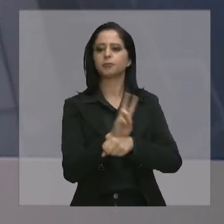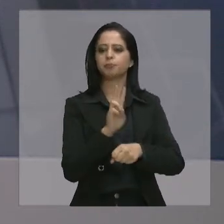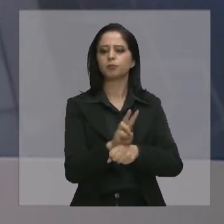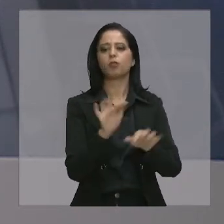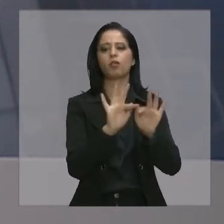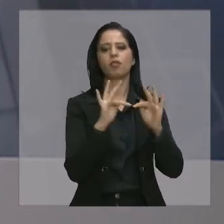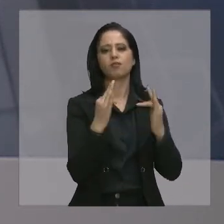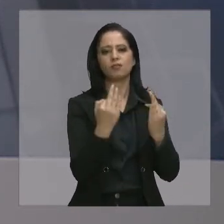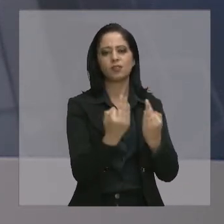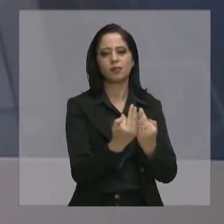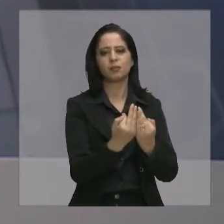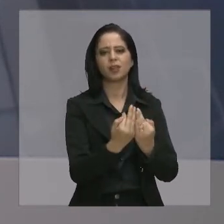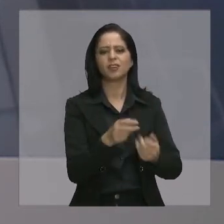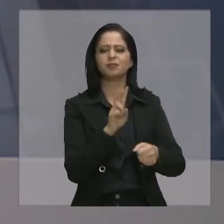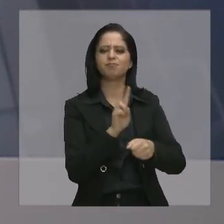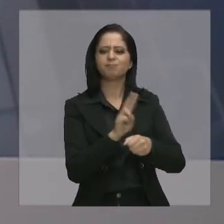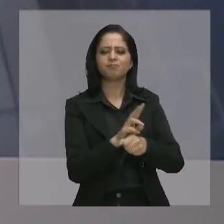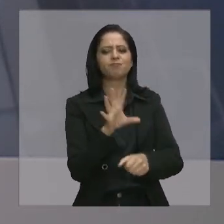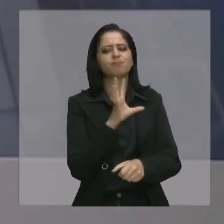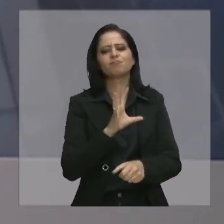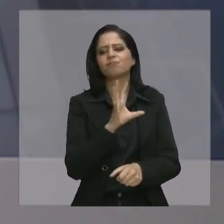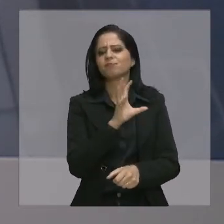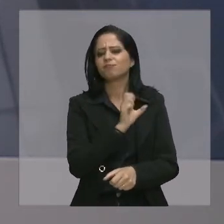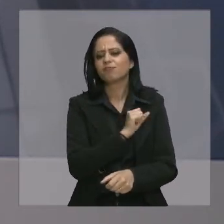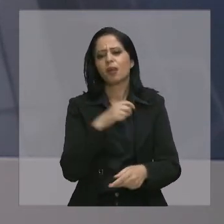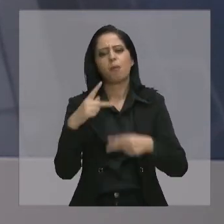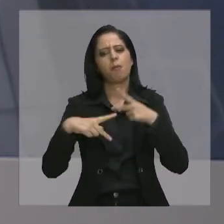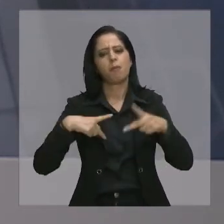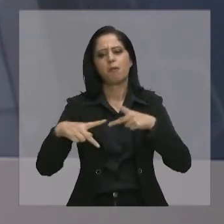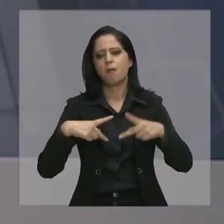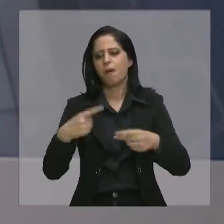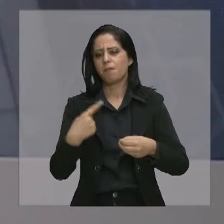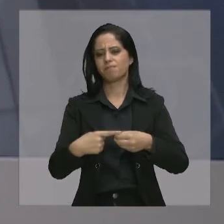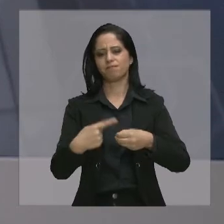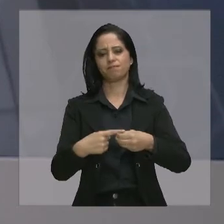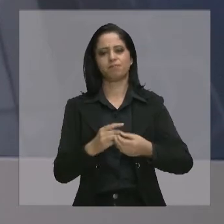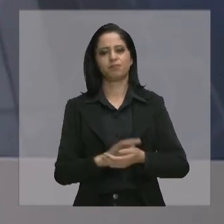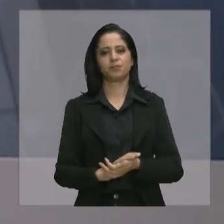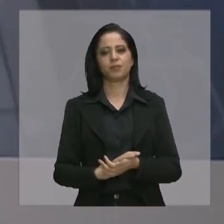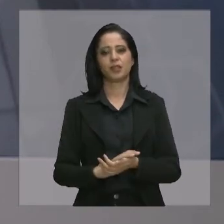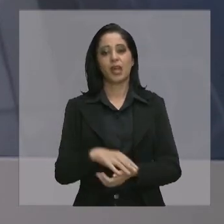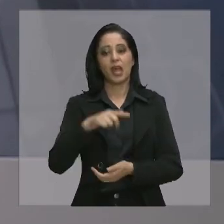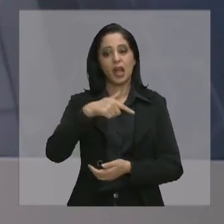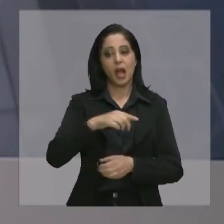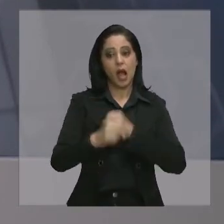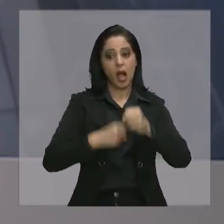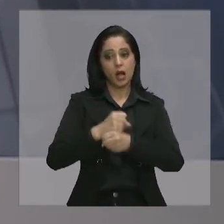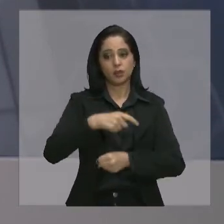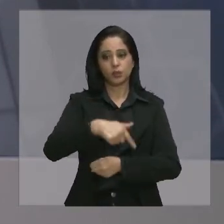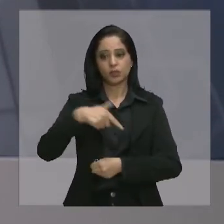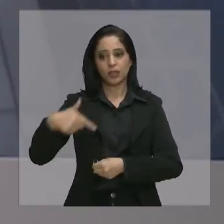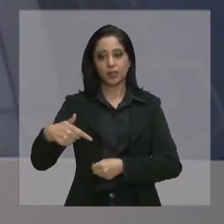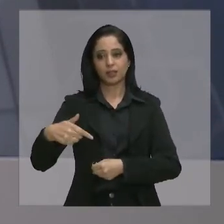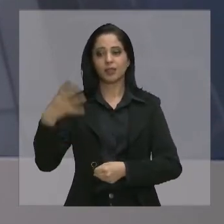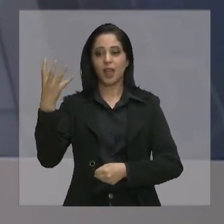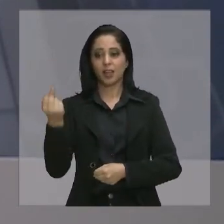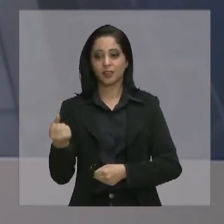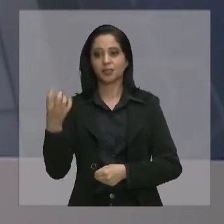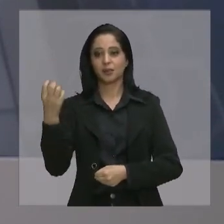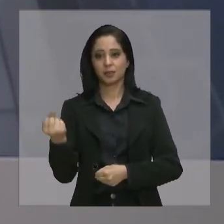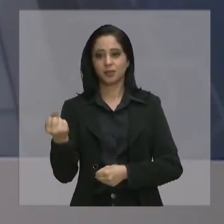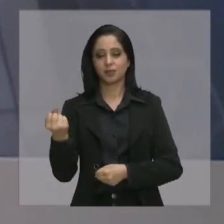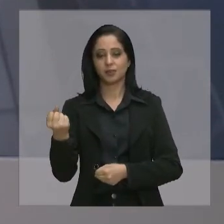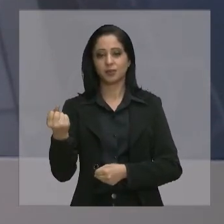família. Cuidou com grande amor da cidade de São José dos Campos. Em 77 se aposentou e volta a